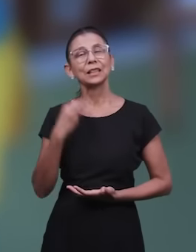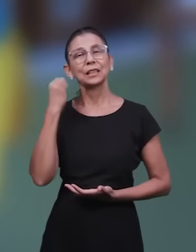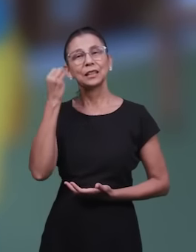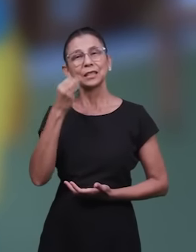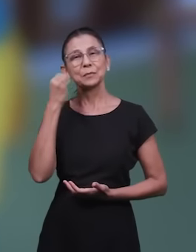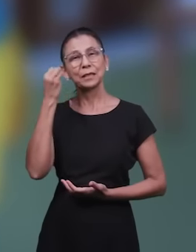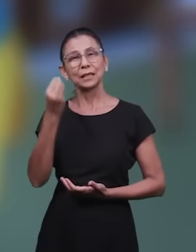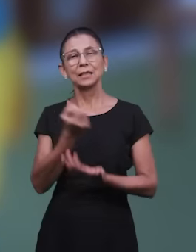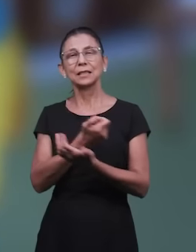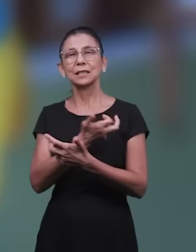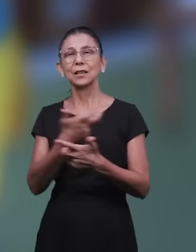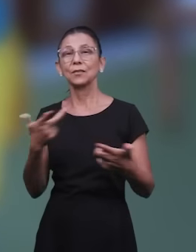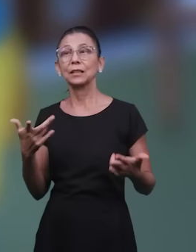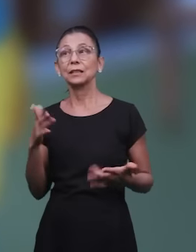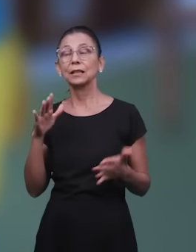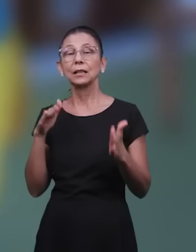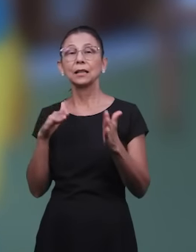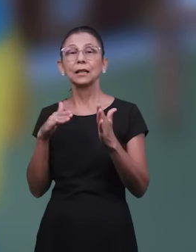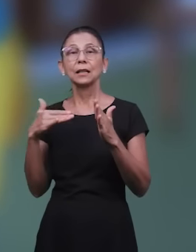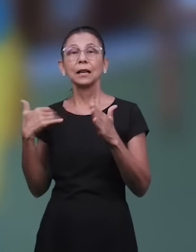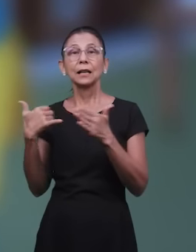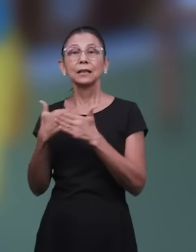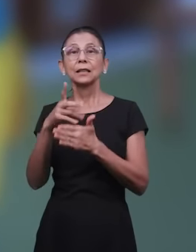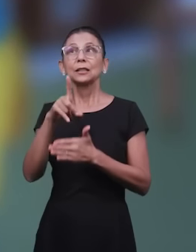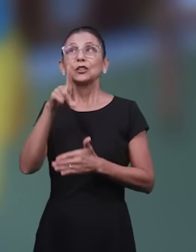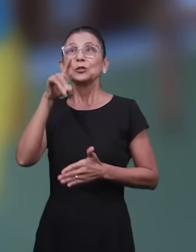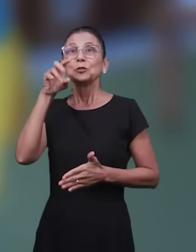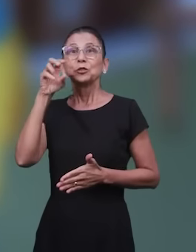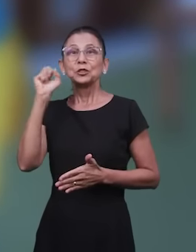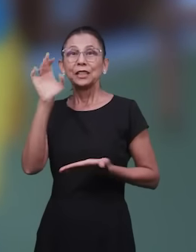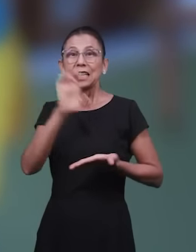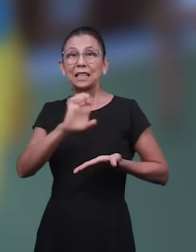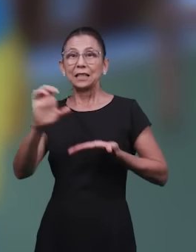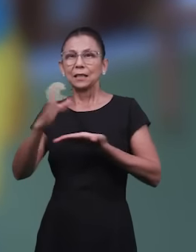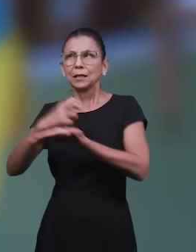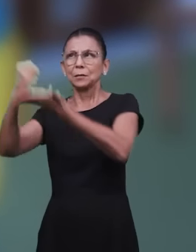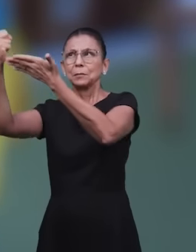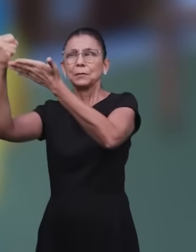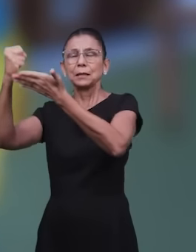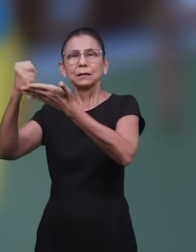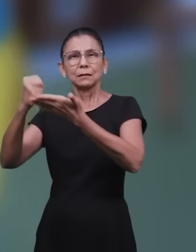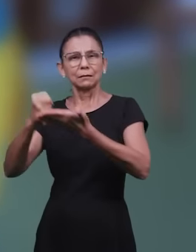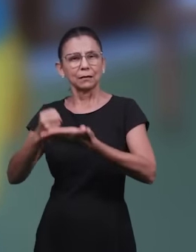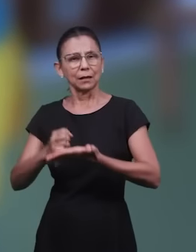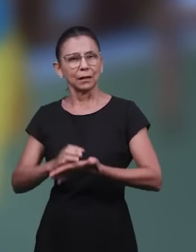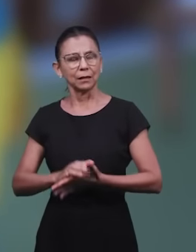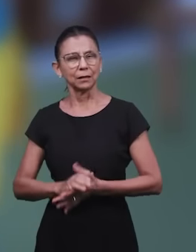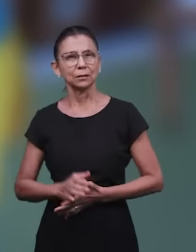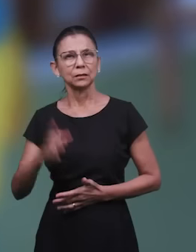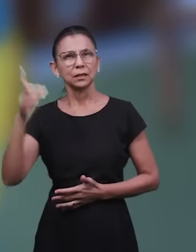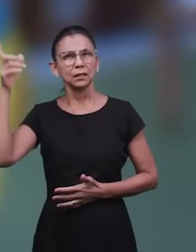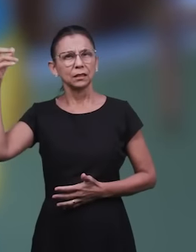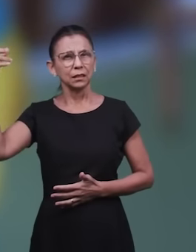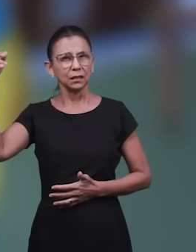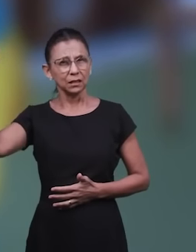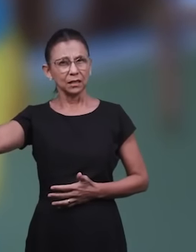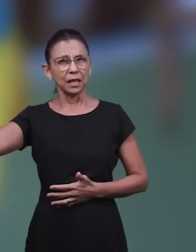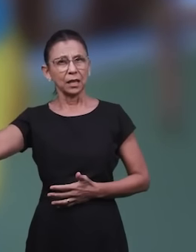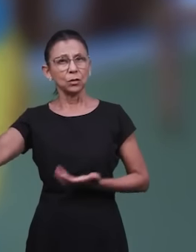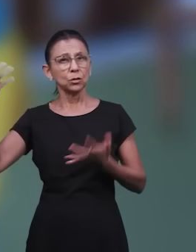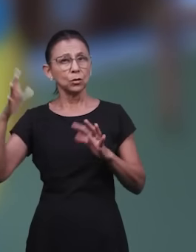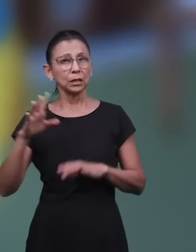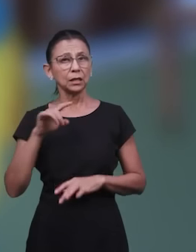na presença de Deus até ser arrebatado. O Senhor não queria que Elias terminasse